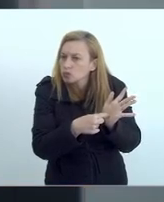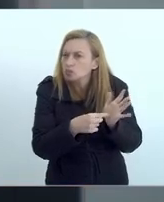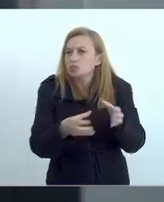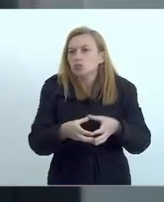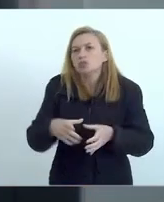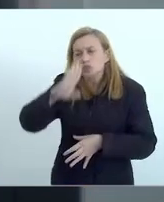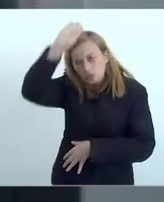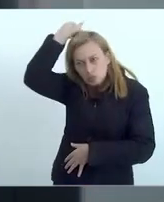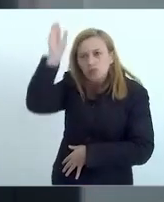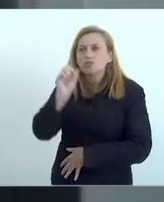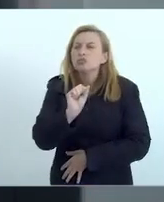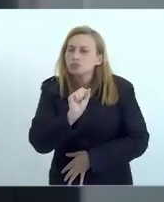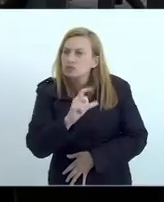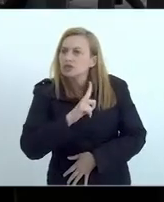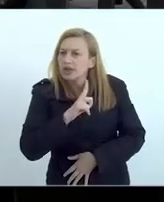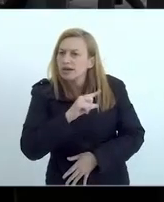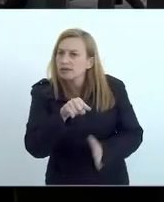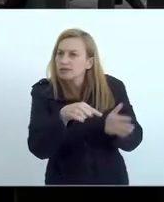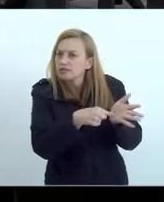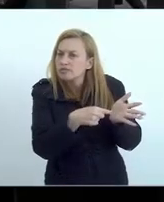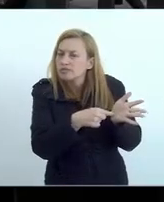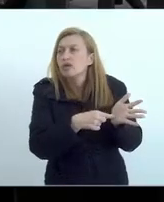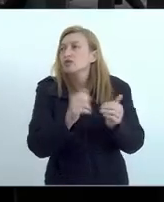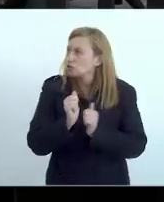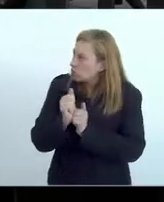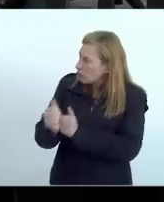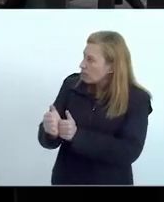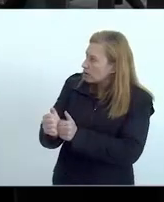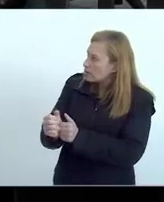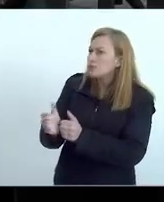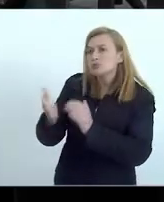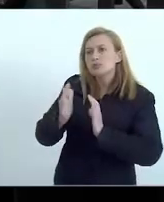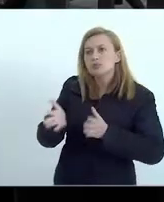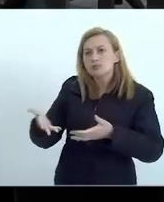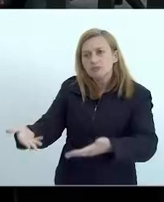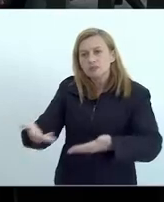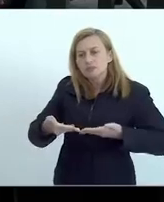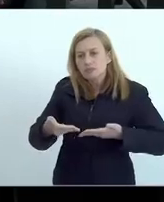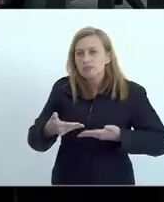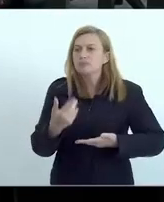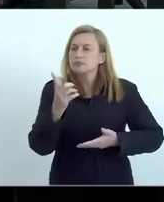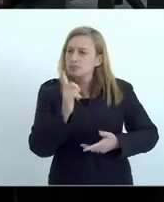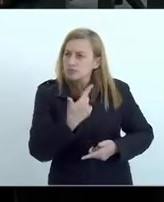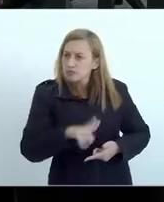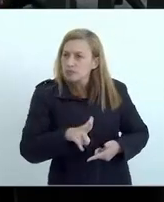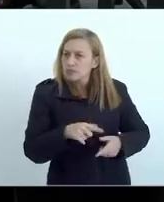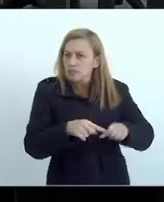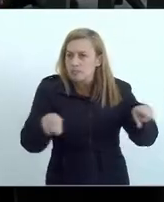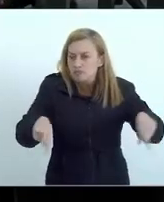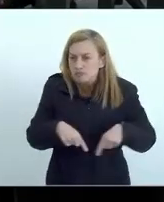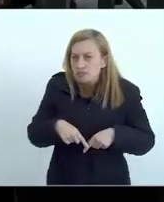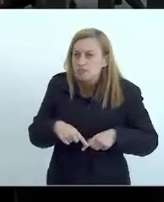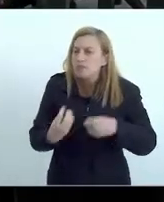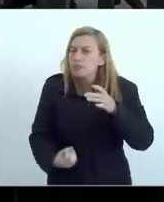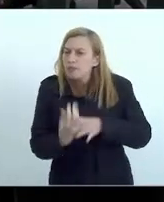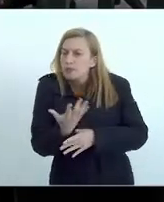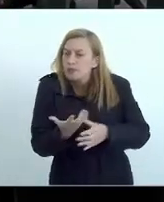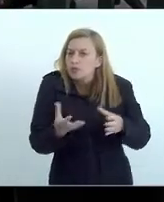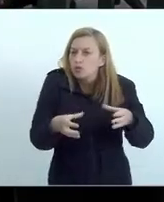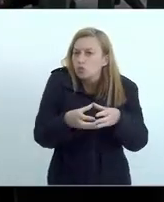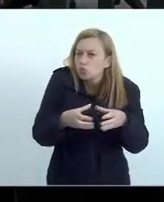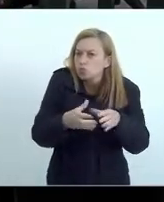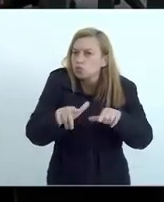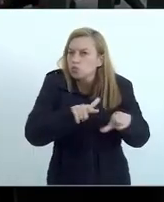bombeiro tem o cartão excelência foi anteriormente tá convidado desde já seu gabinete vossa excelência nós vamos criar um grupo de trabalho